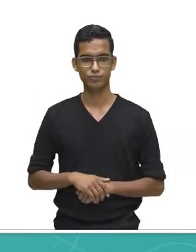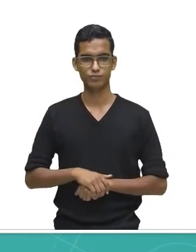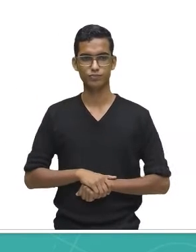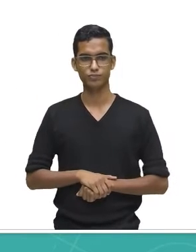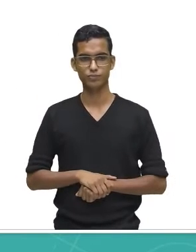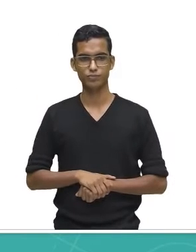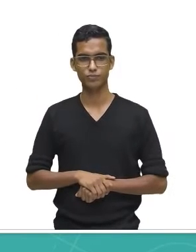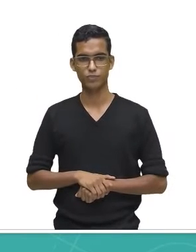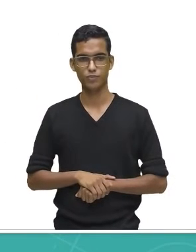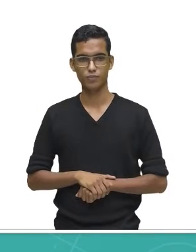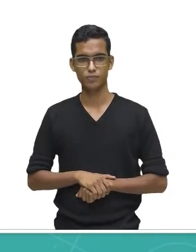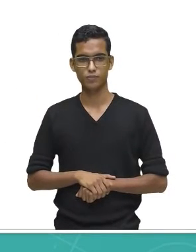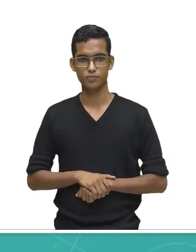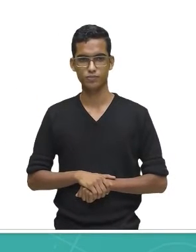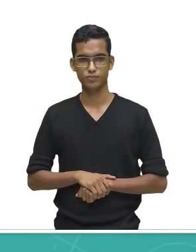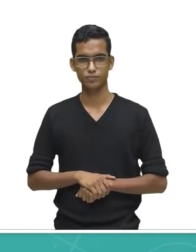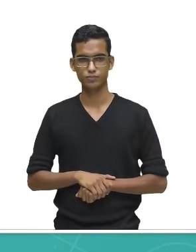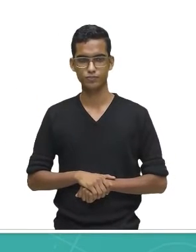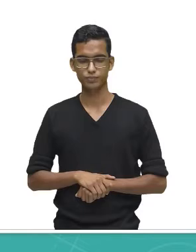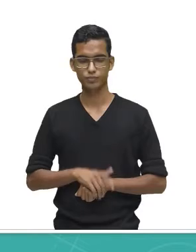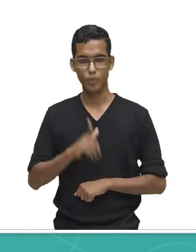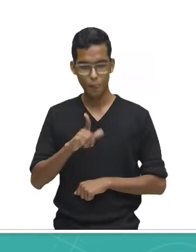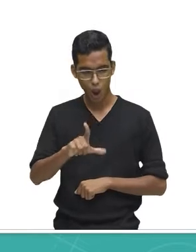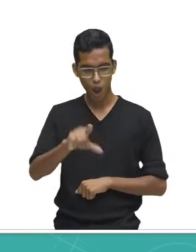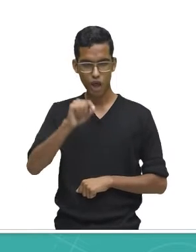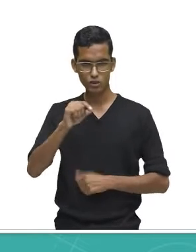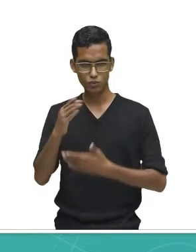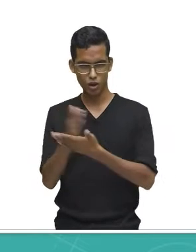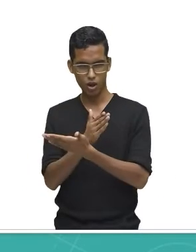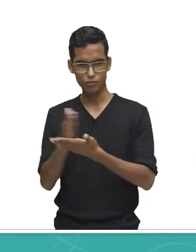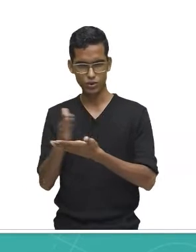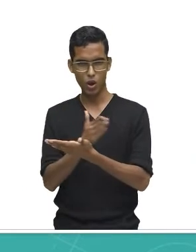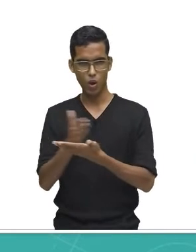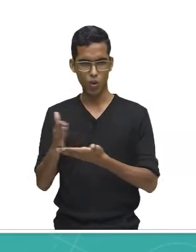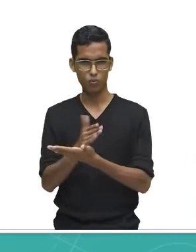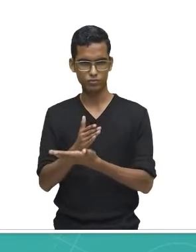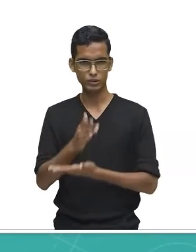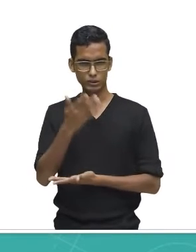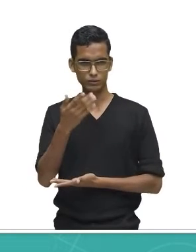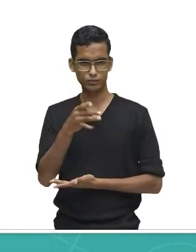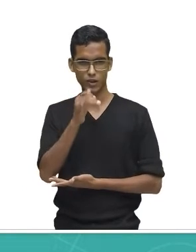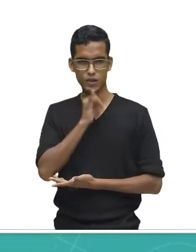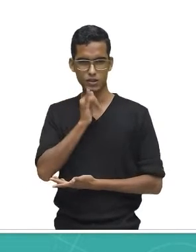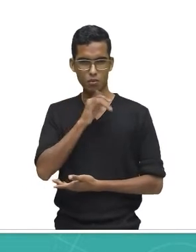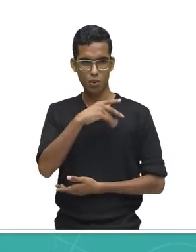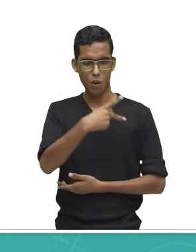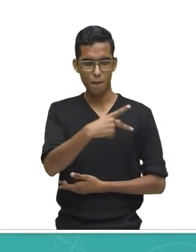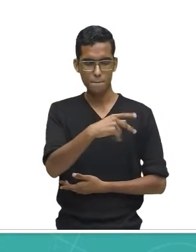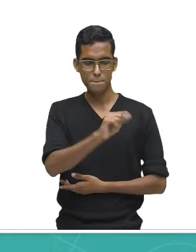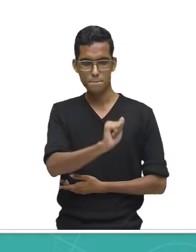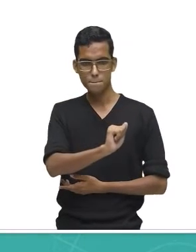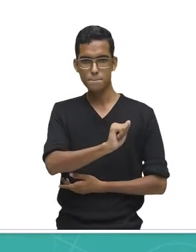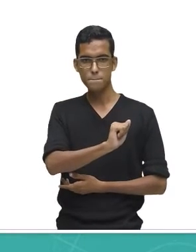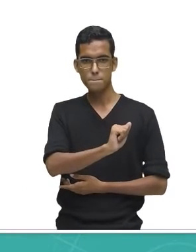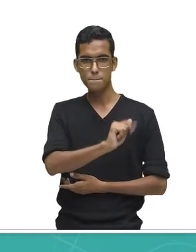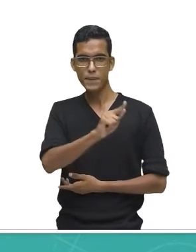que escolhemos algumas, no caso de pássaro, pássaro. Aí